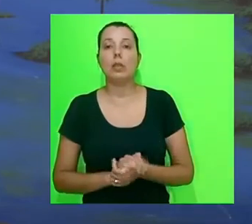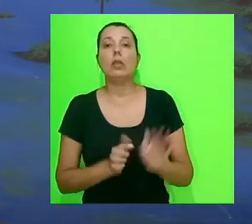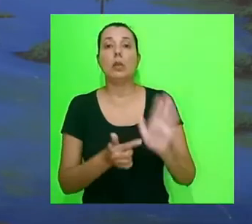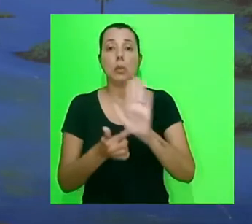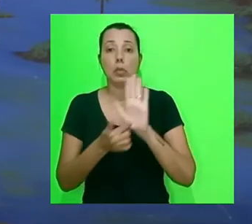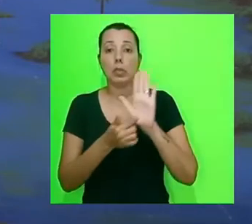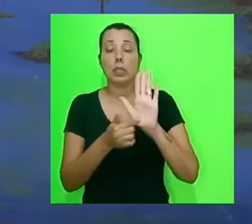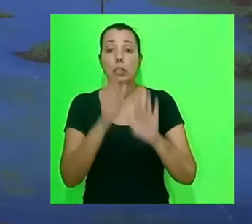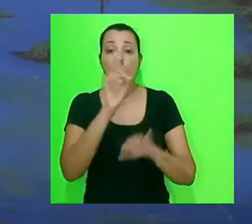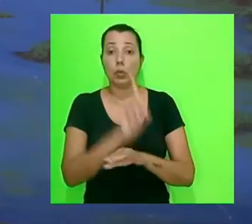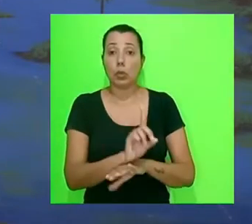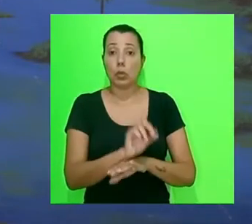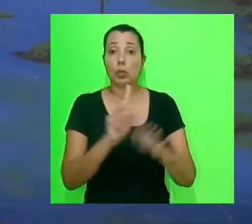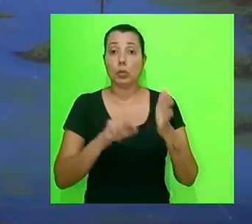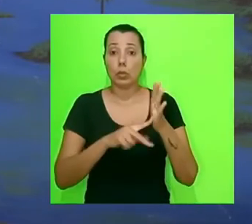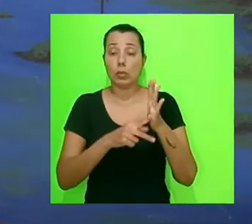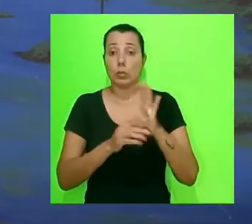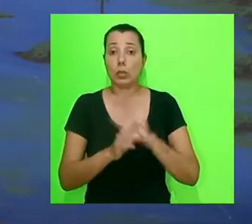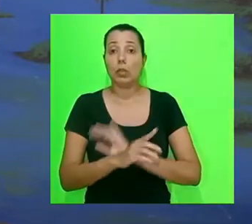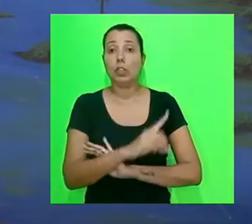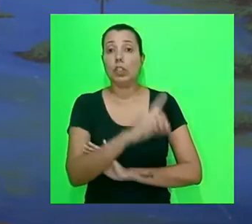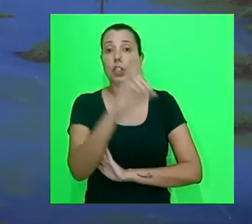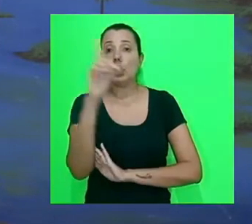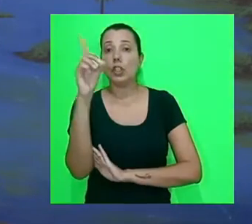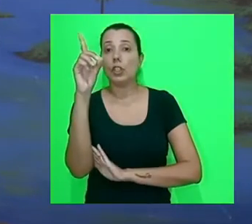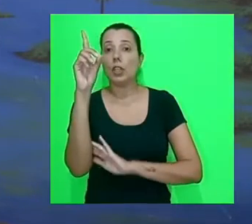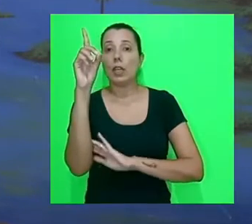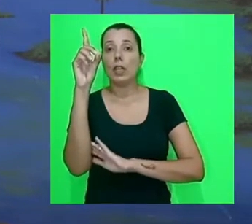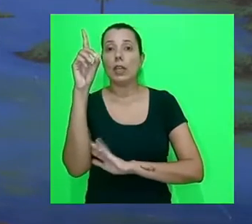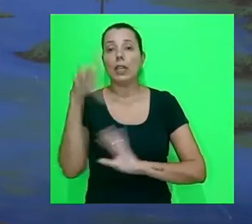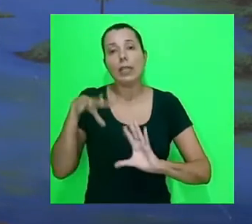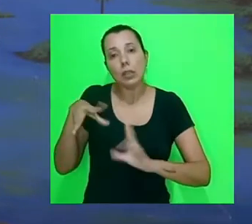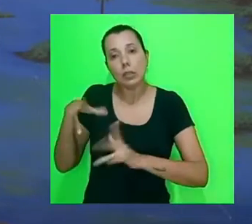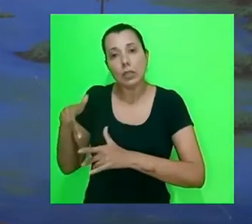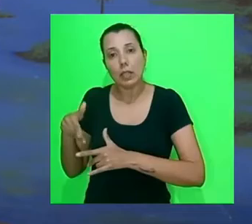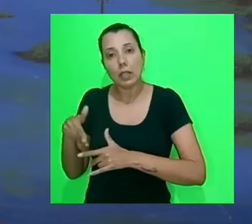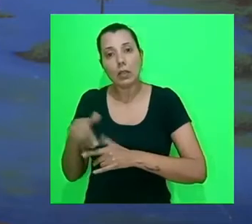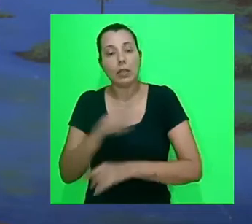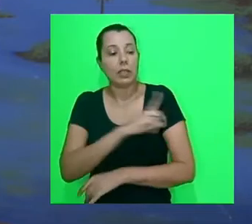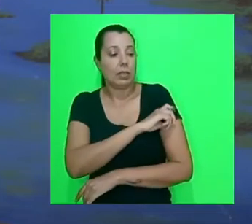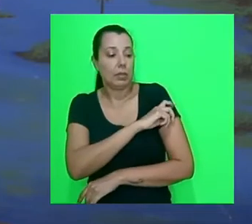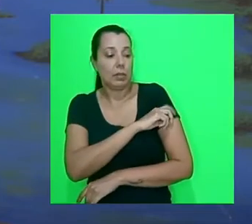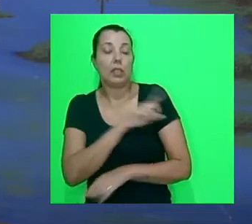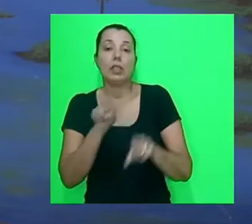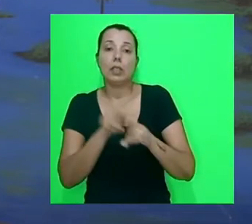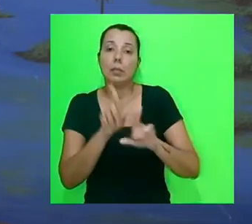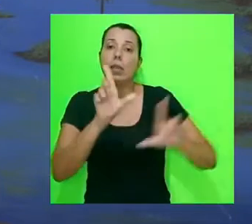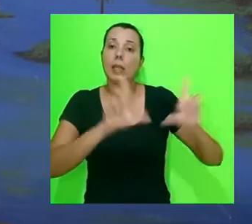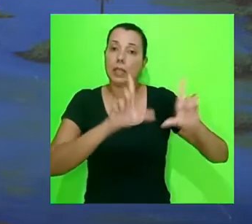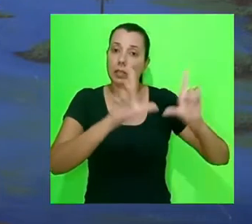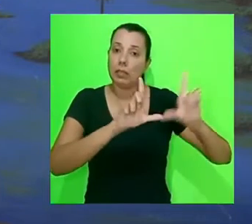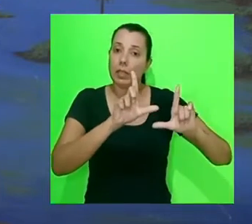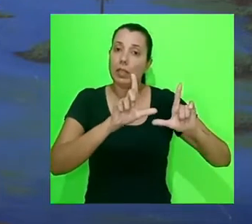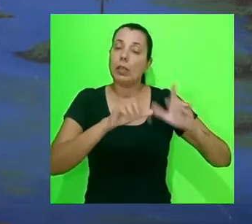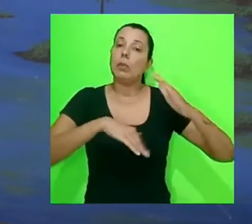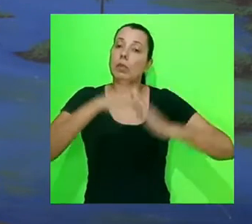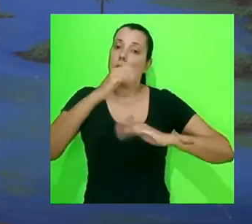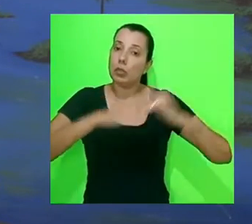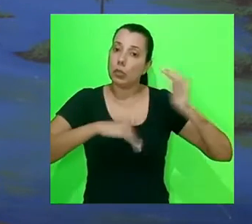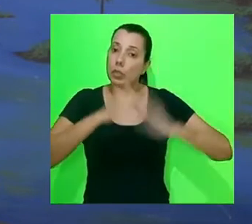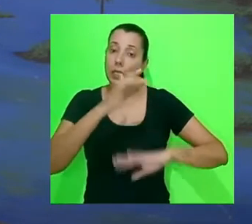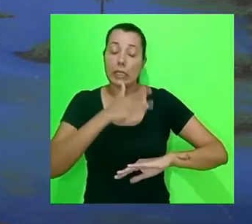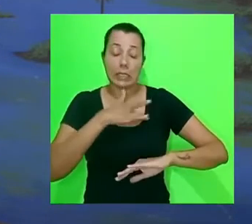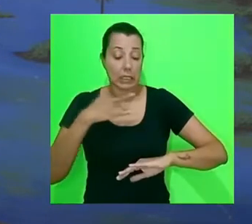saúde. Ainda mais diante de um governo que fomenta o machismo, fomenta o ódio aos jornalistas. e agora também ele não dá nenhum crédito